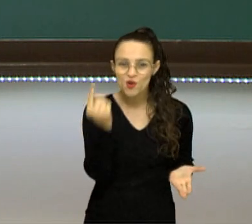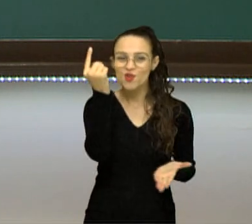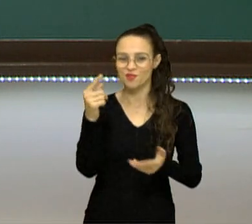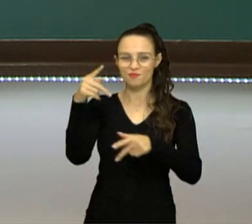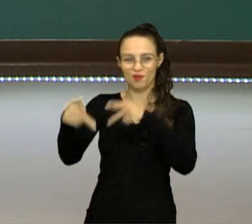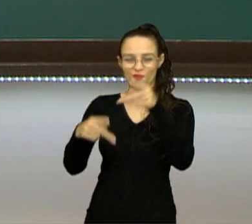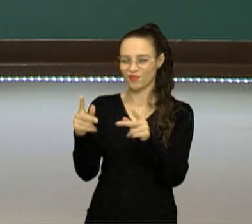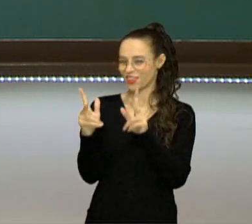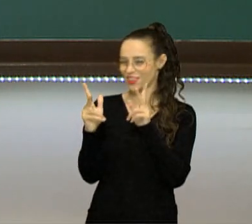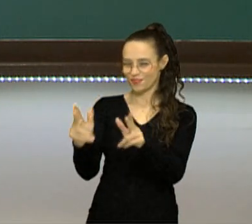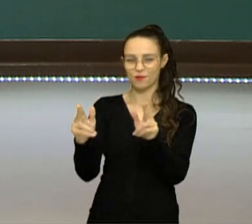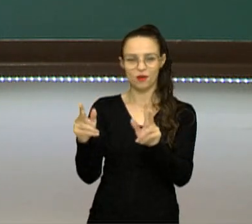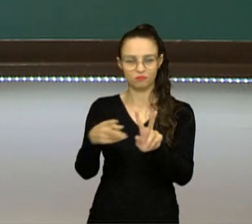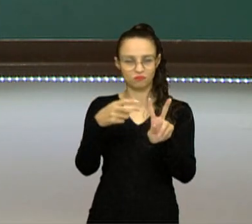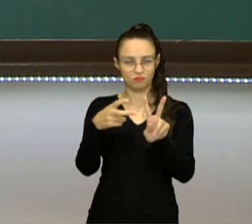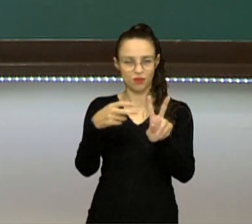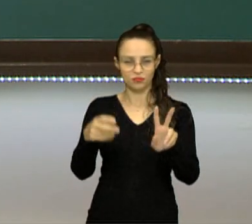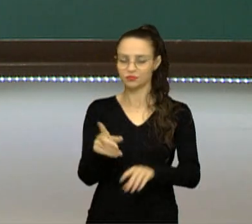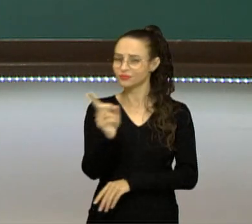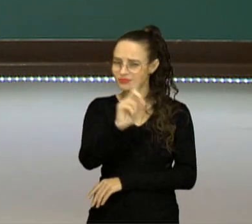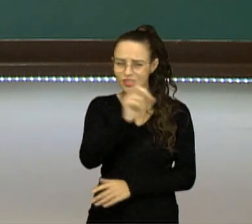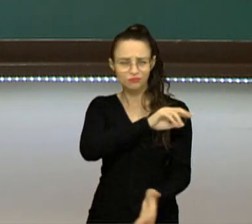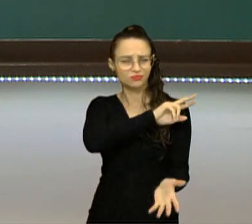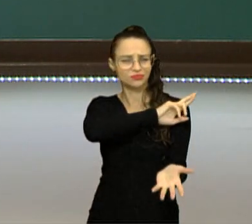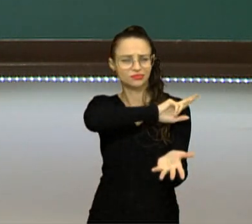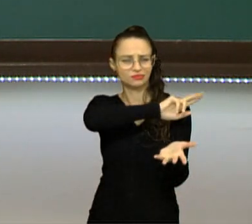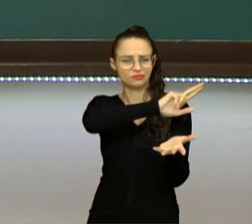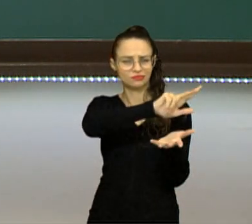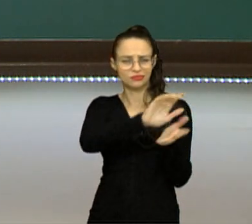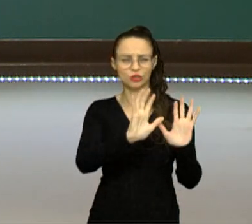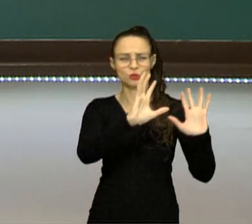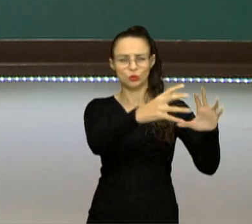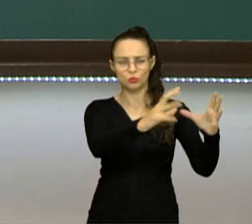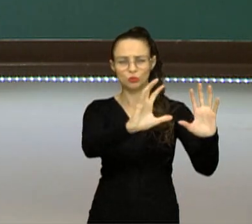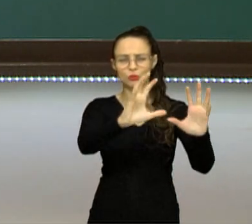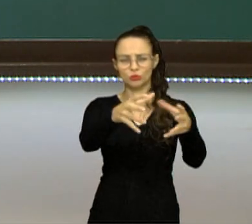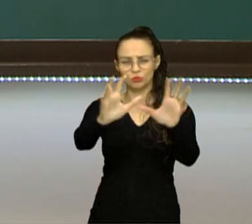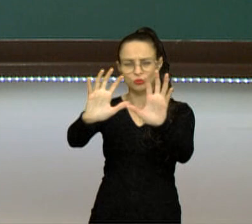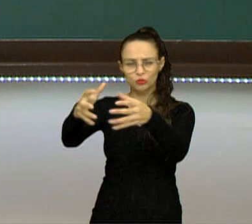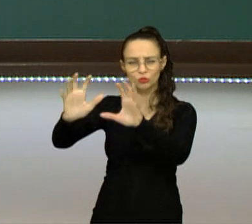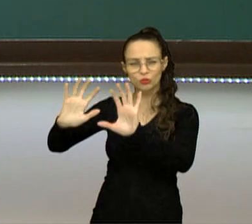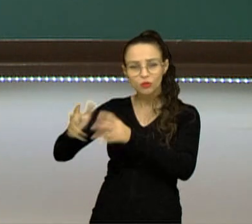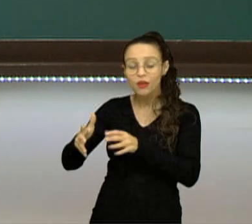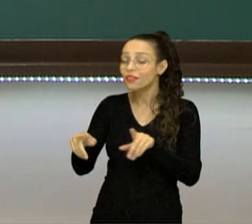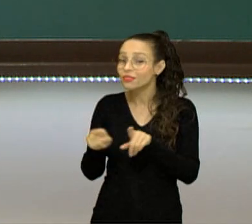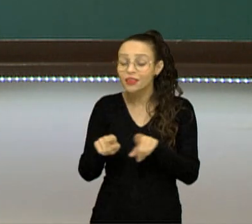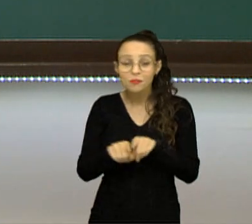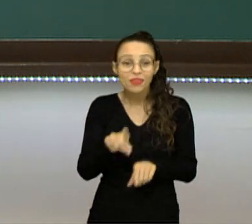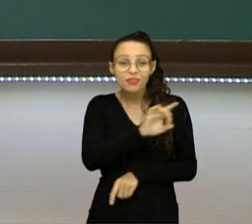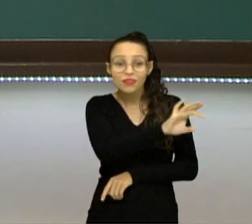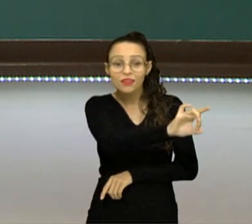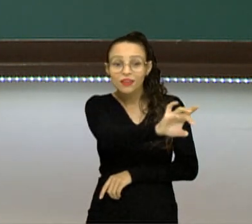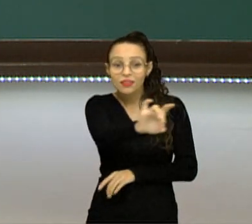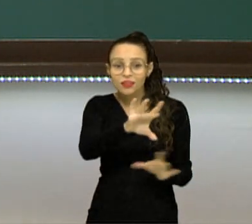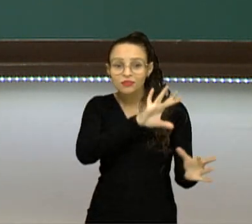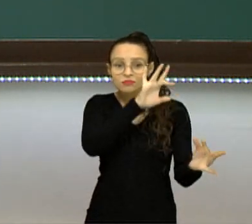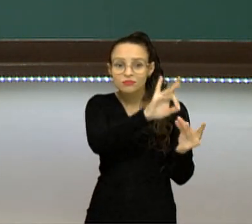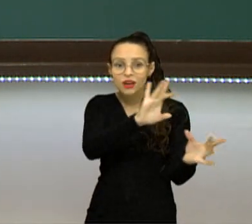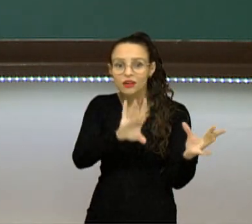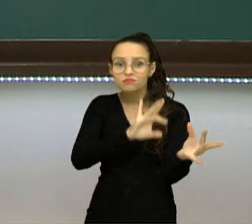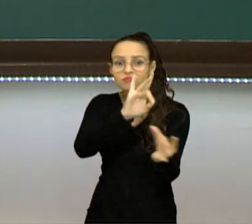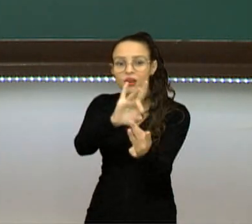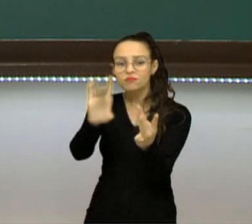um único povo indígena brasileiro. Milhares de povos, falando inclusive milhares de línguas diferentes. Olha que